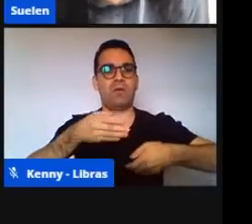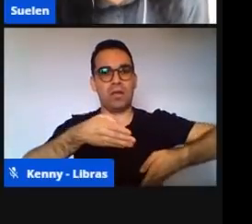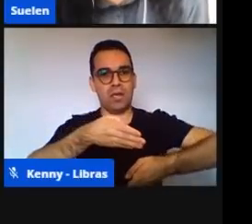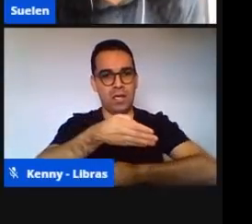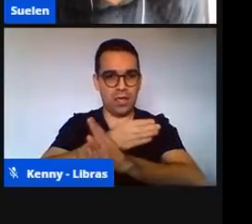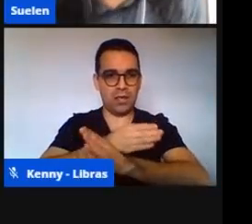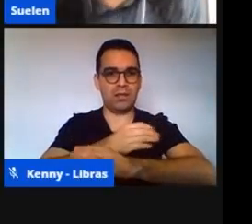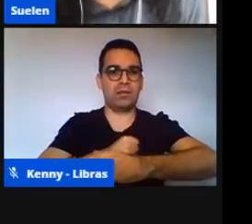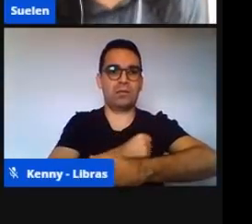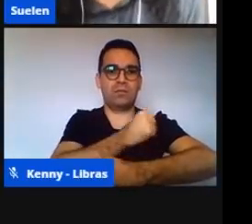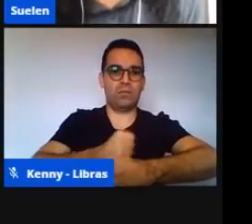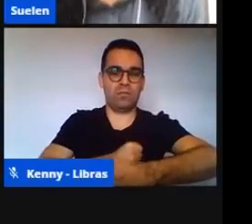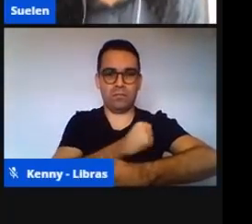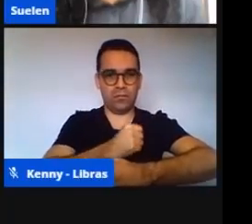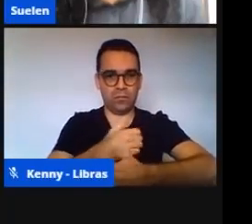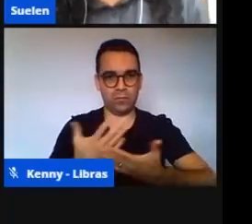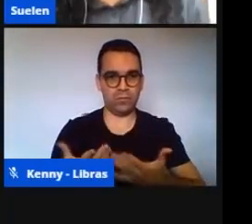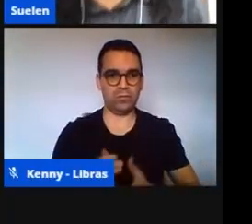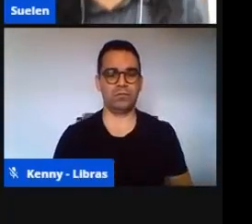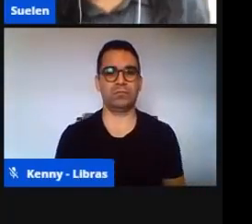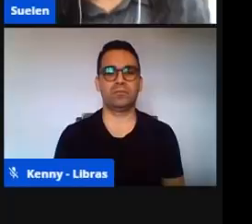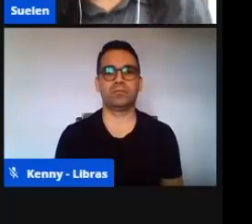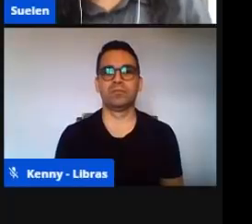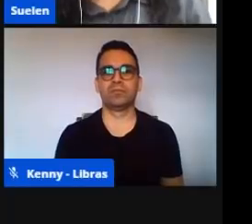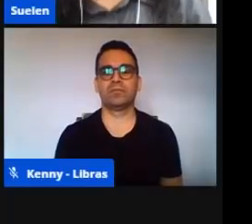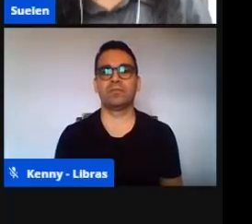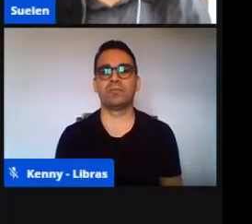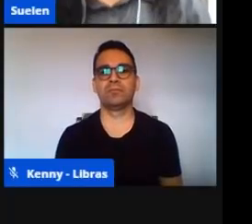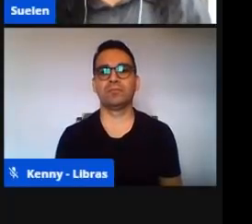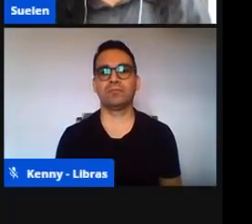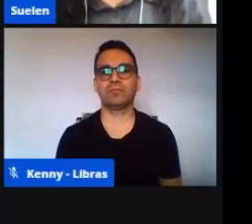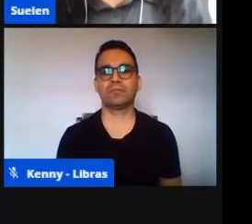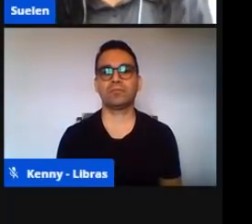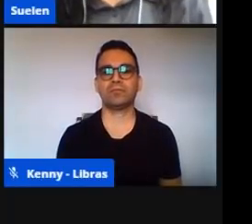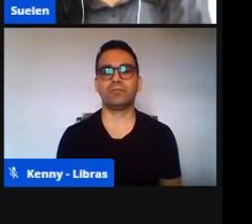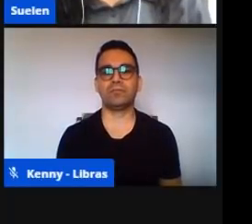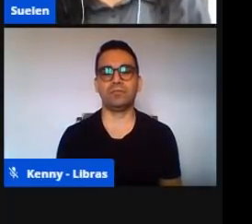de alimentos. O uso adequado da máscara